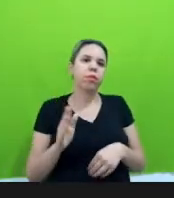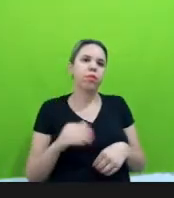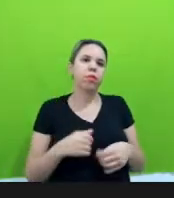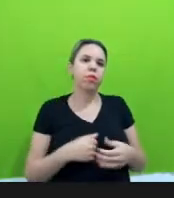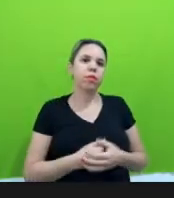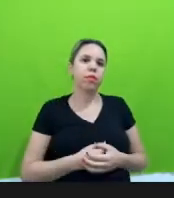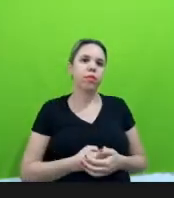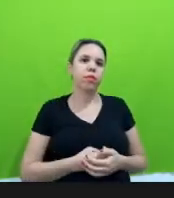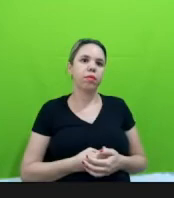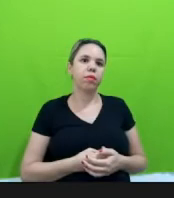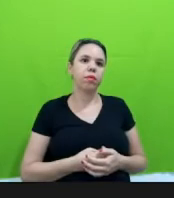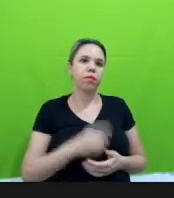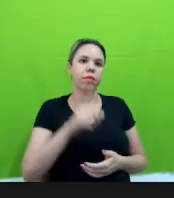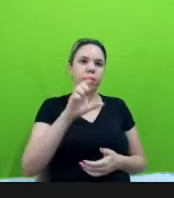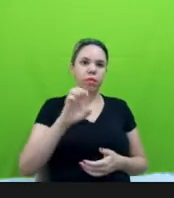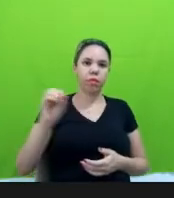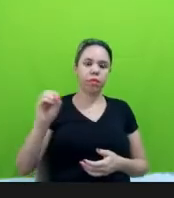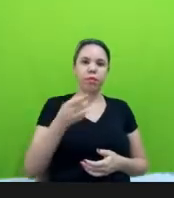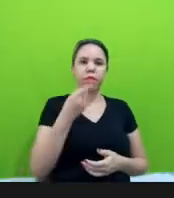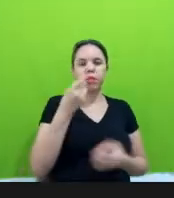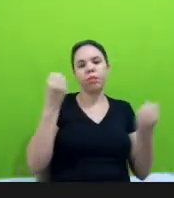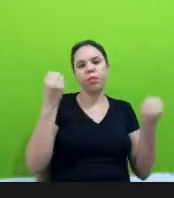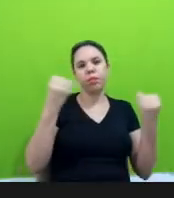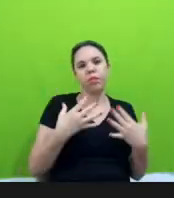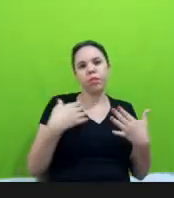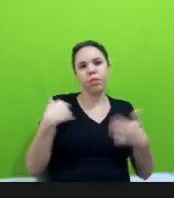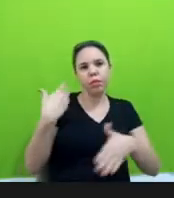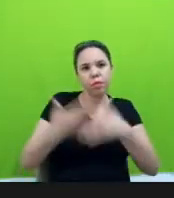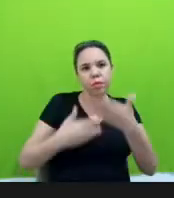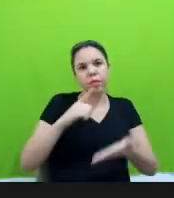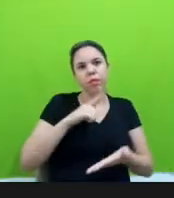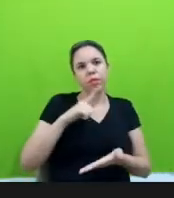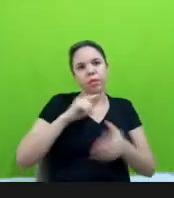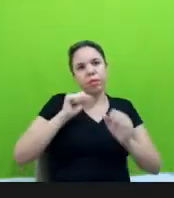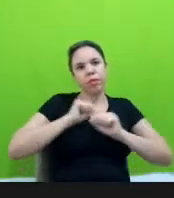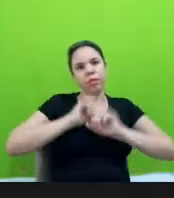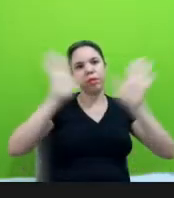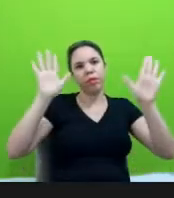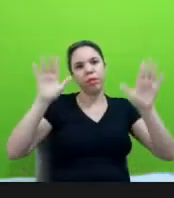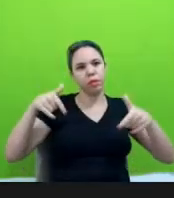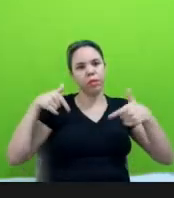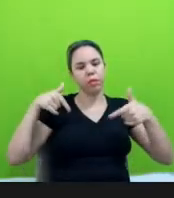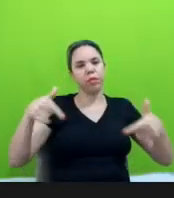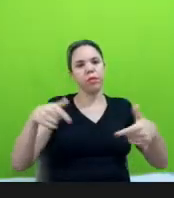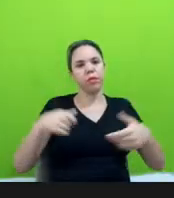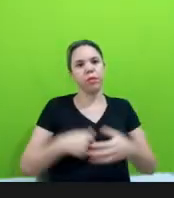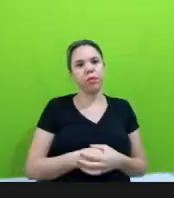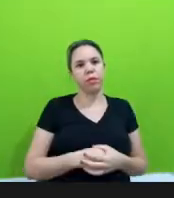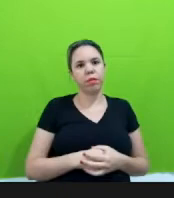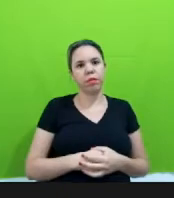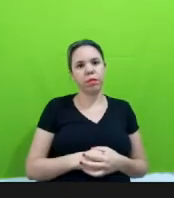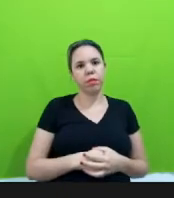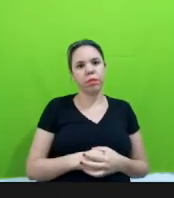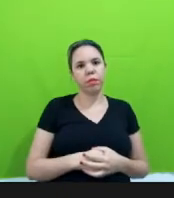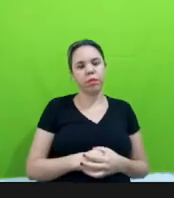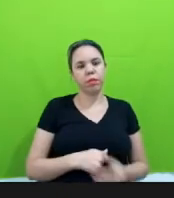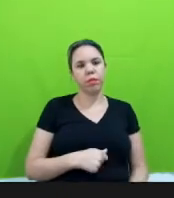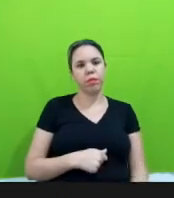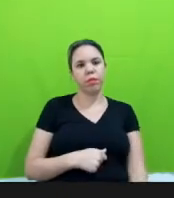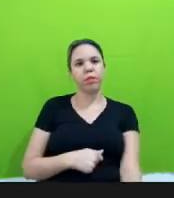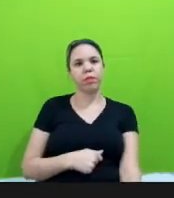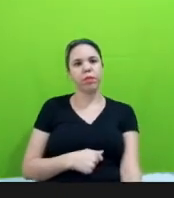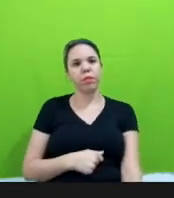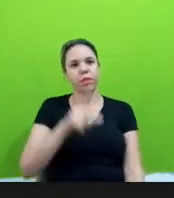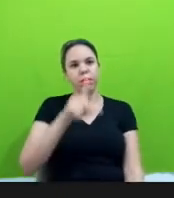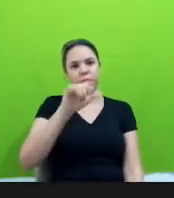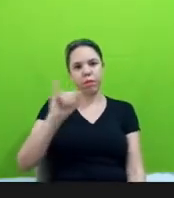isso que o Léo falou, passando a ter uma transparência mais ativa, mas a Lai, com